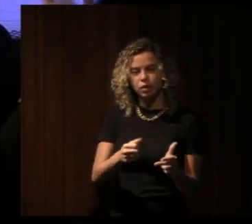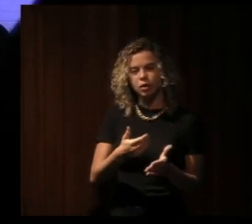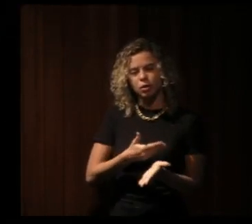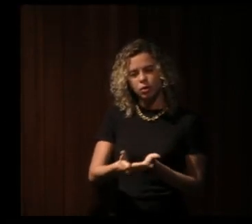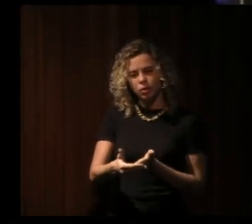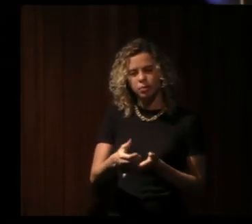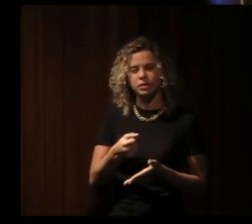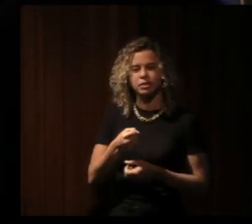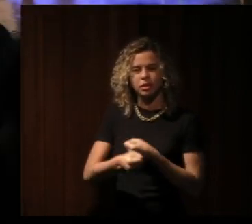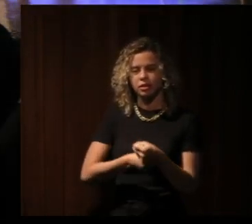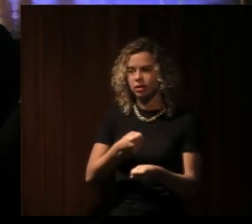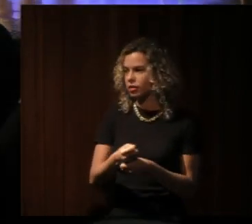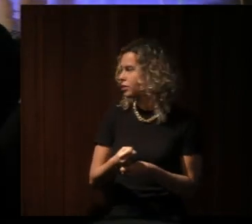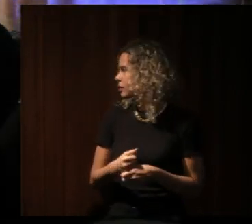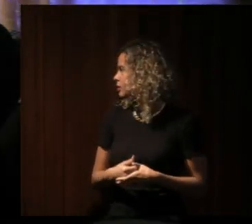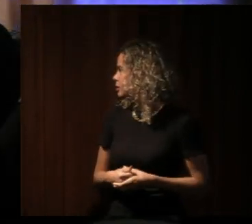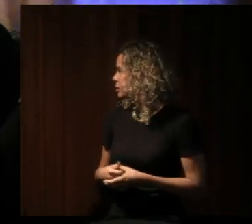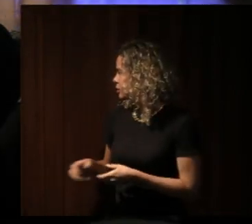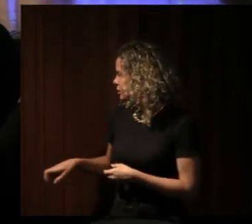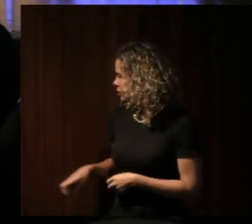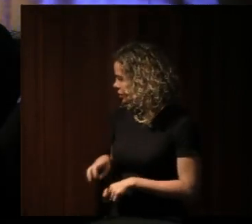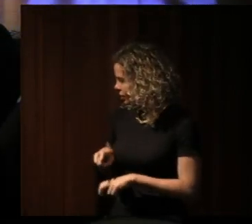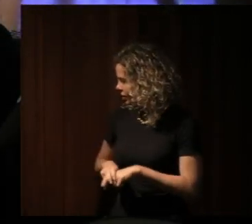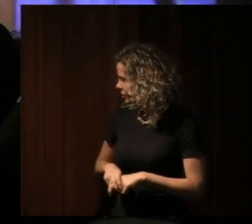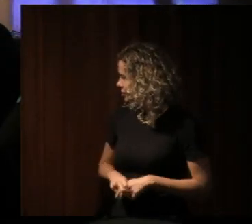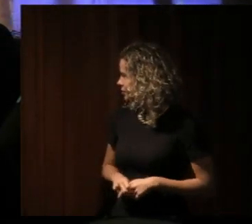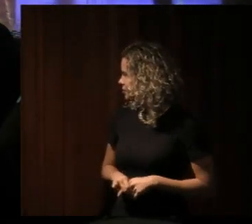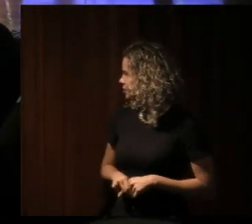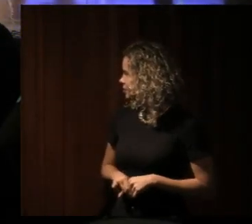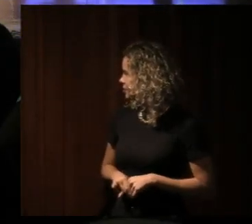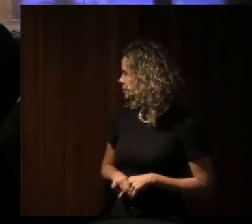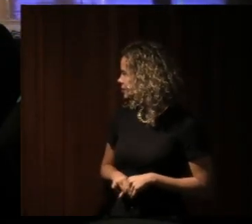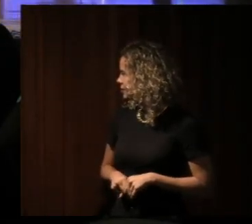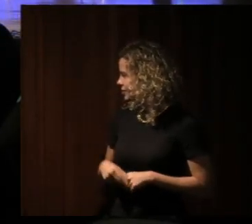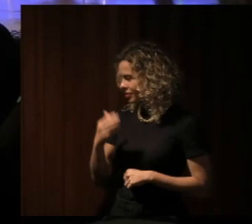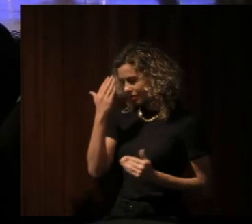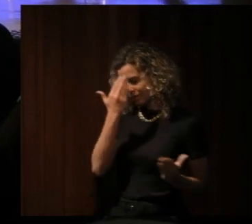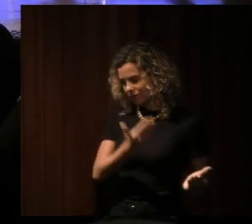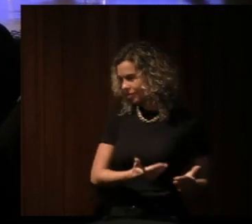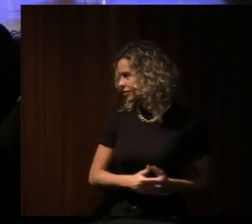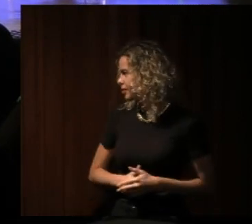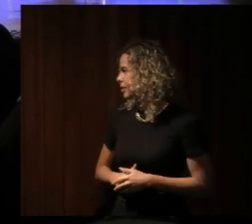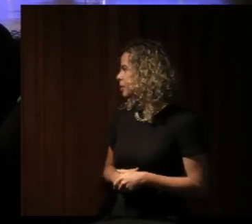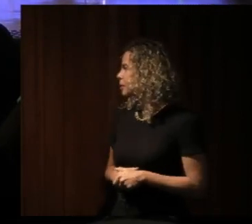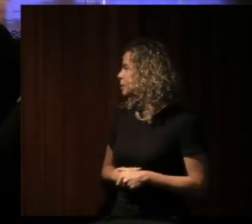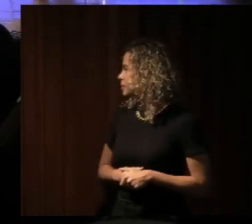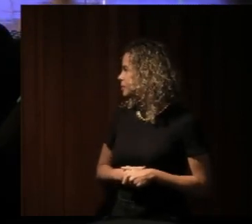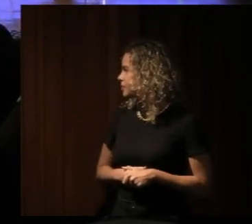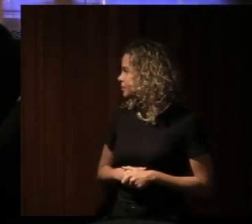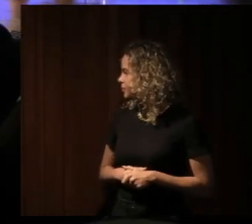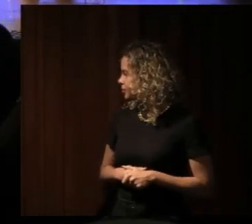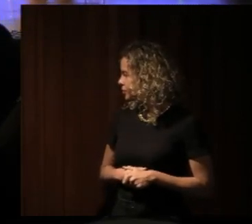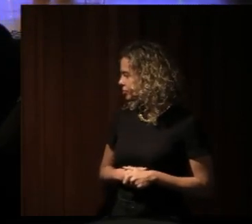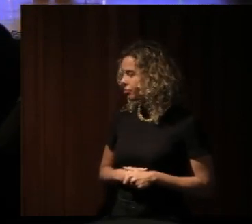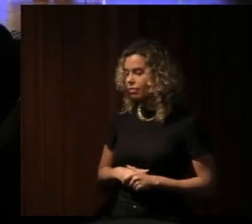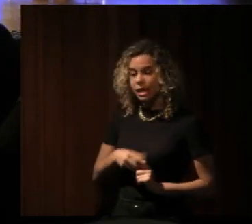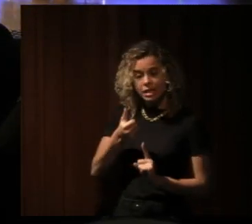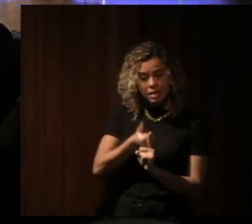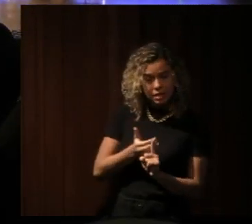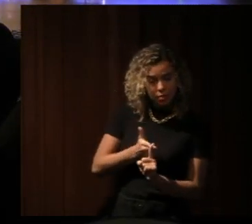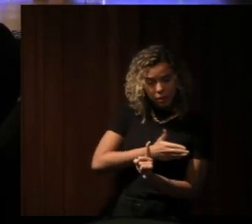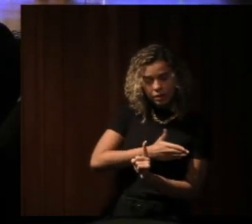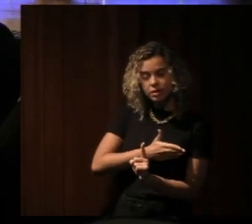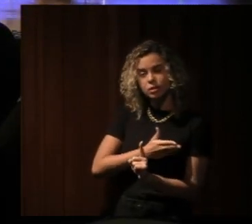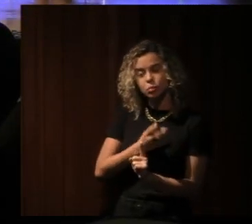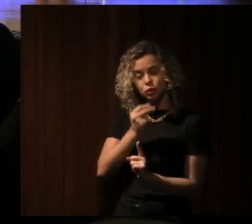esse primeiro semestre Tá chegando uma cadeira aqui gente Obrigada esse que foi tão